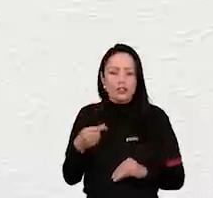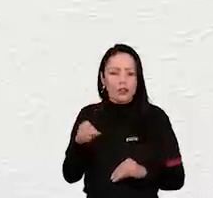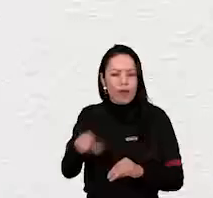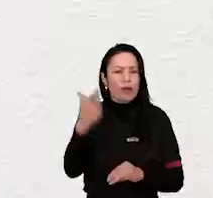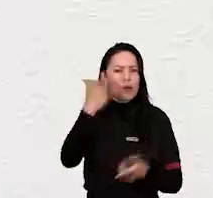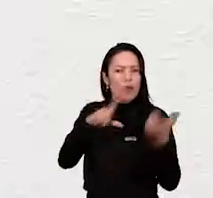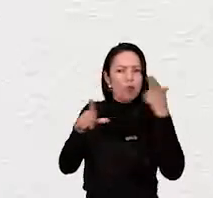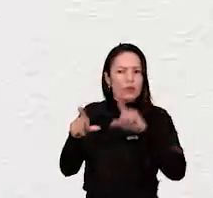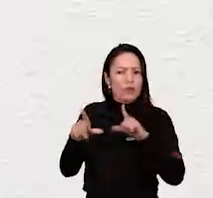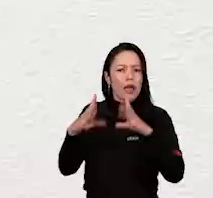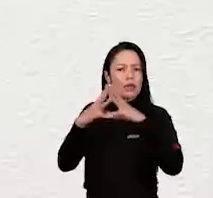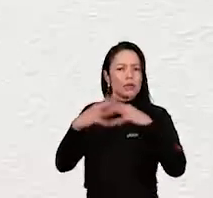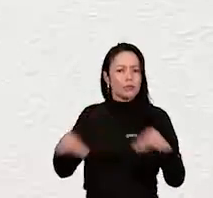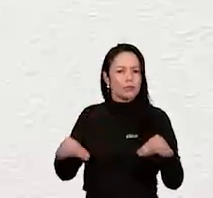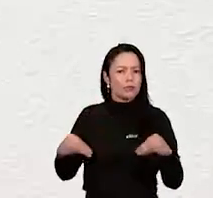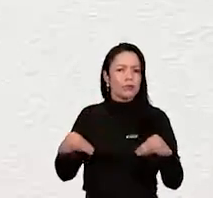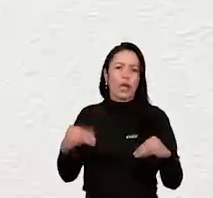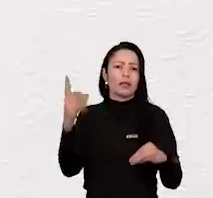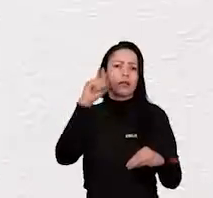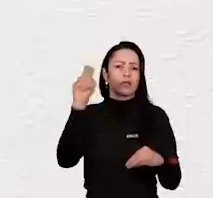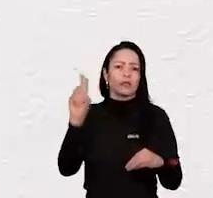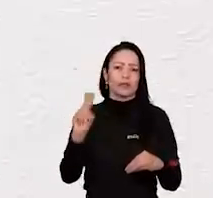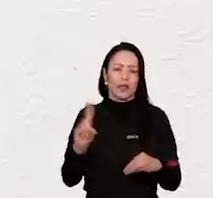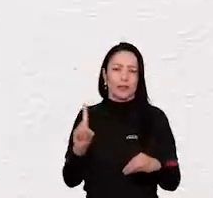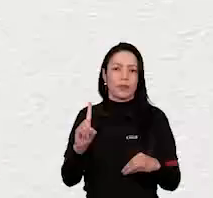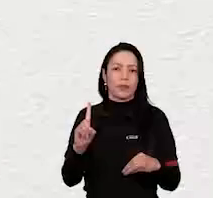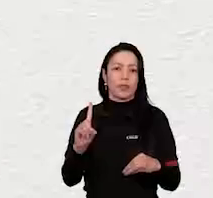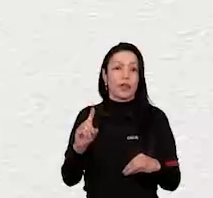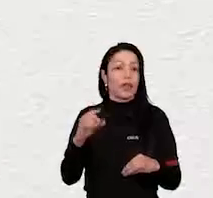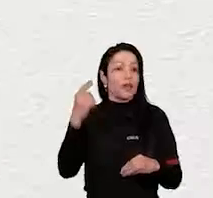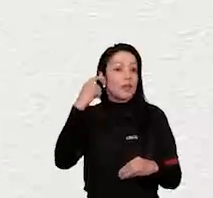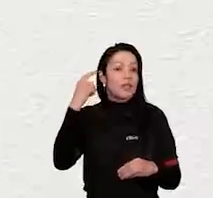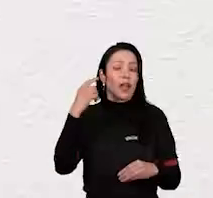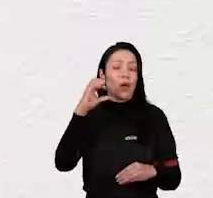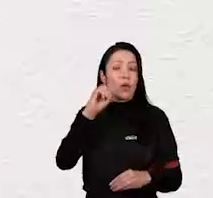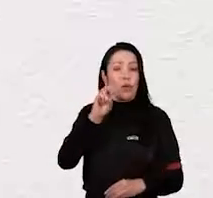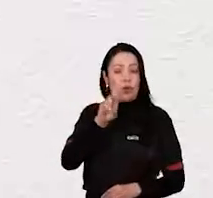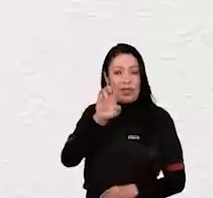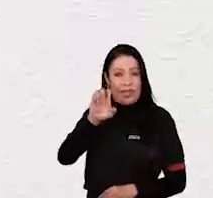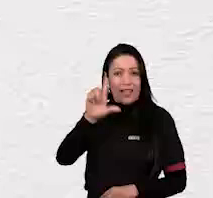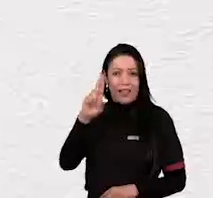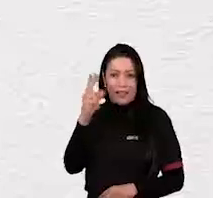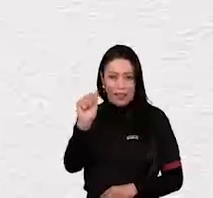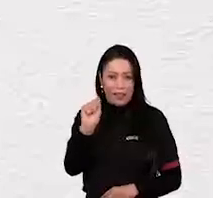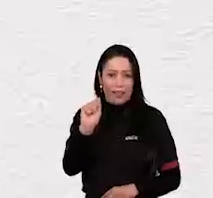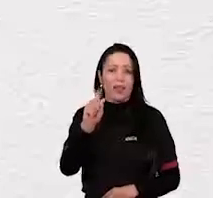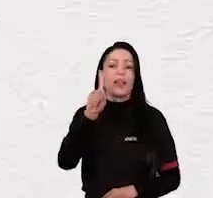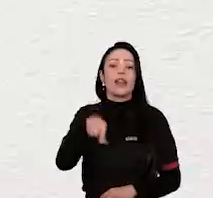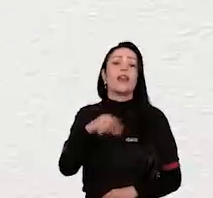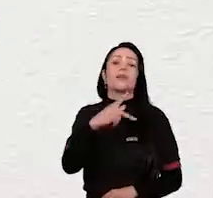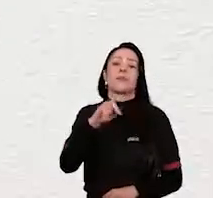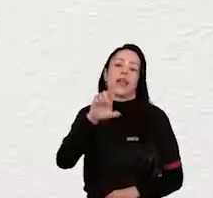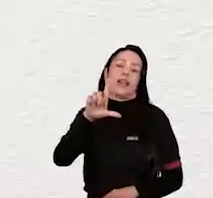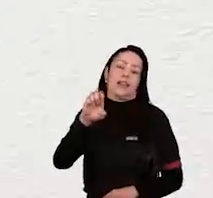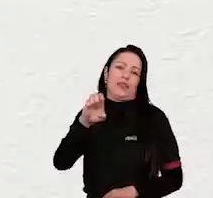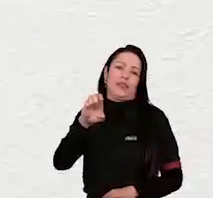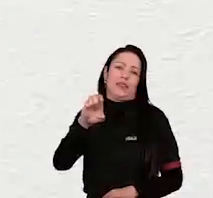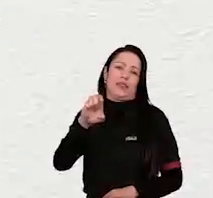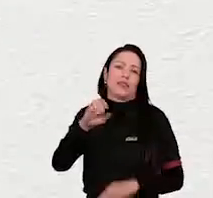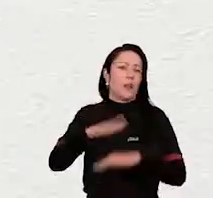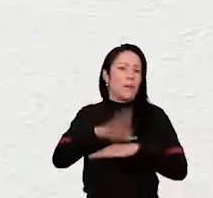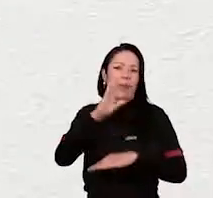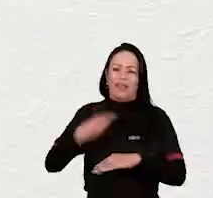conseguir entrar para dentro do canal, né? Lembrando que a orelha é pele, e um dos piores órgãos, concordância vivo-vitro, é a